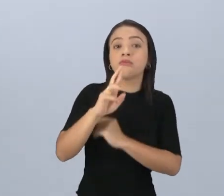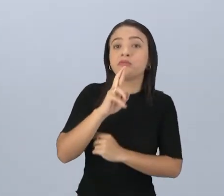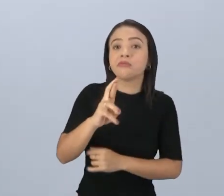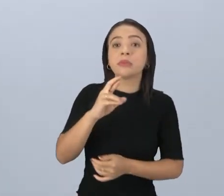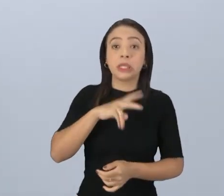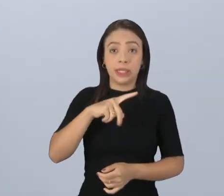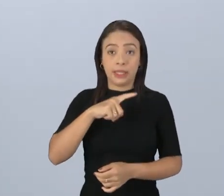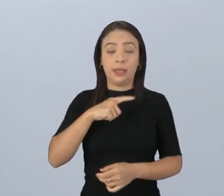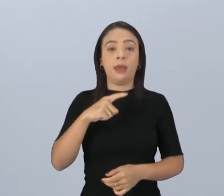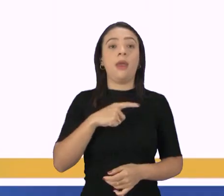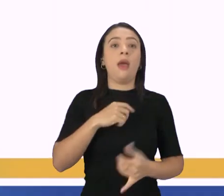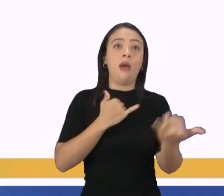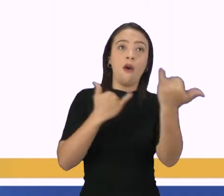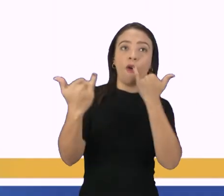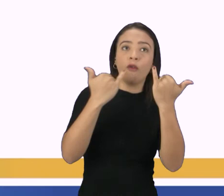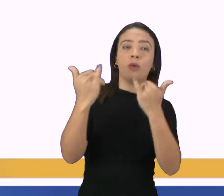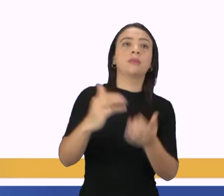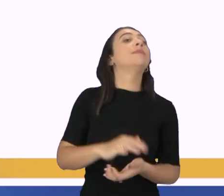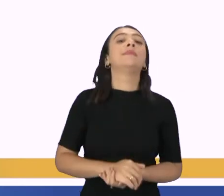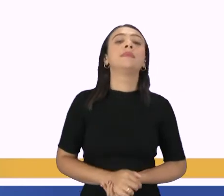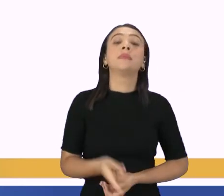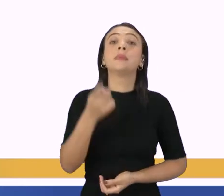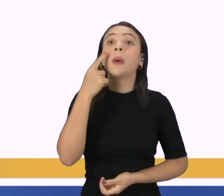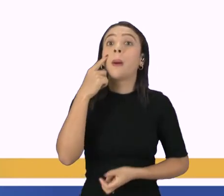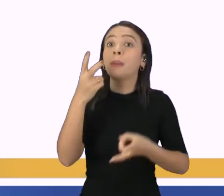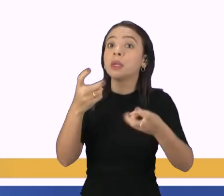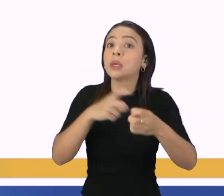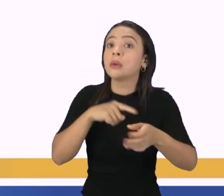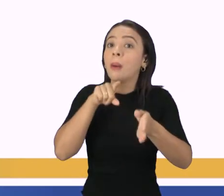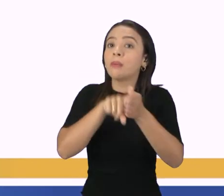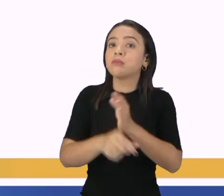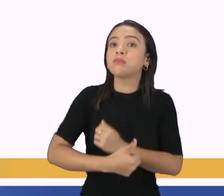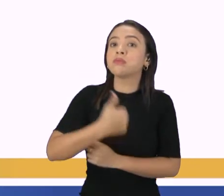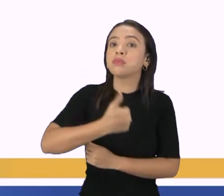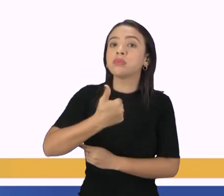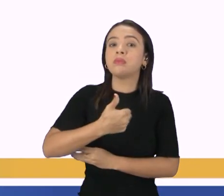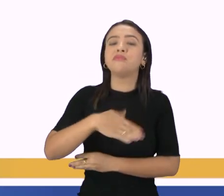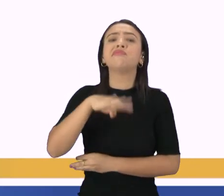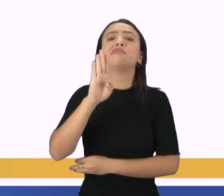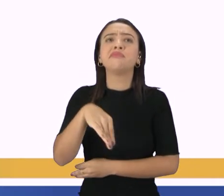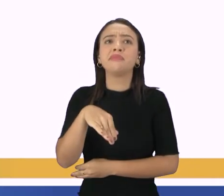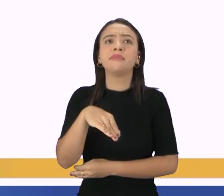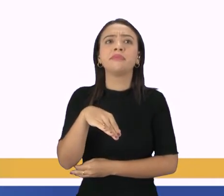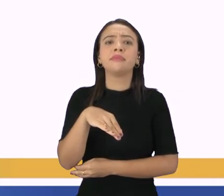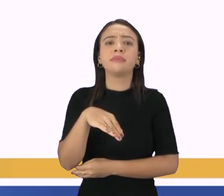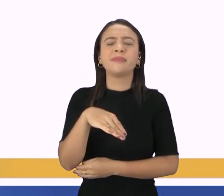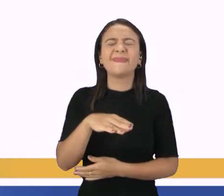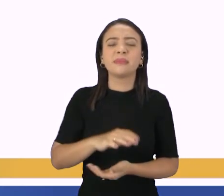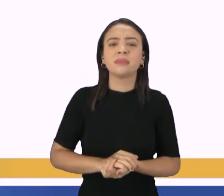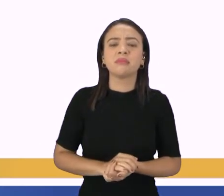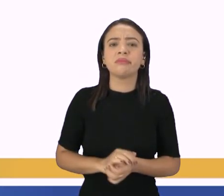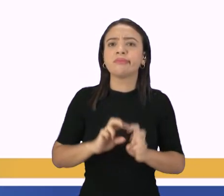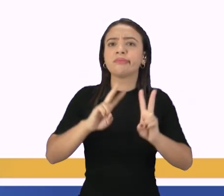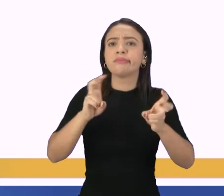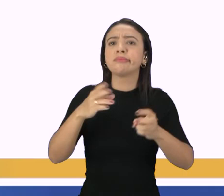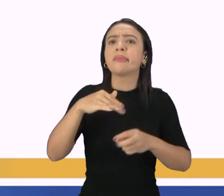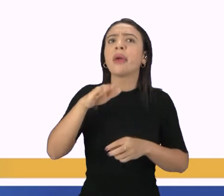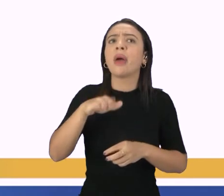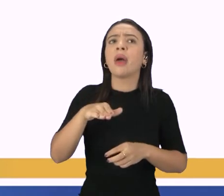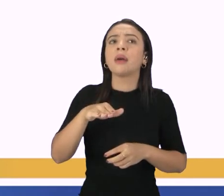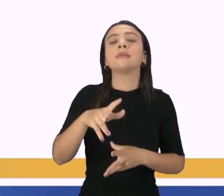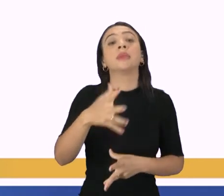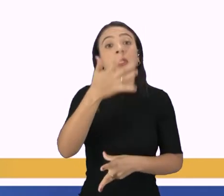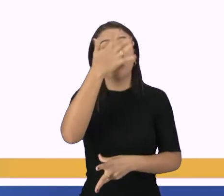Observe. Vimos aí que nós temos a primeira pergunta. Quem? De quem nós estamos falando?